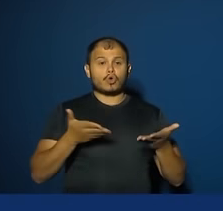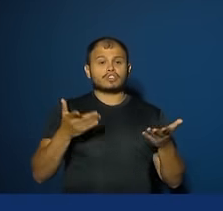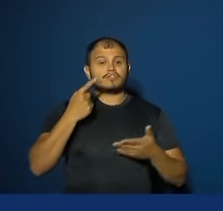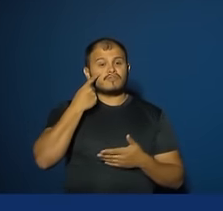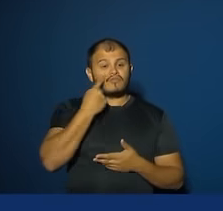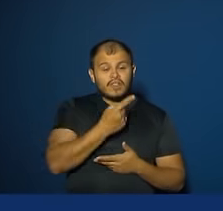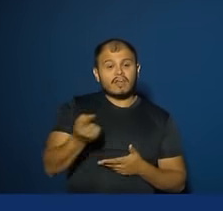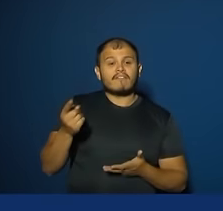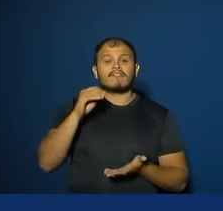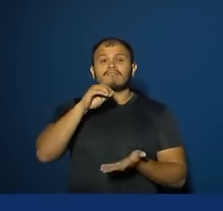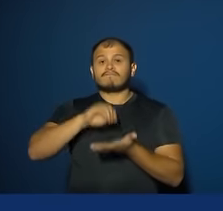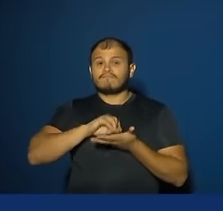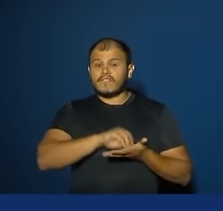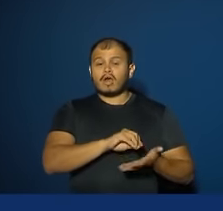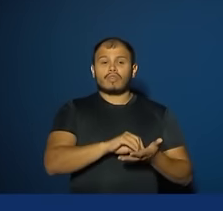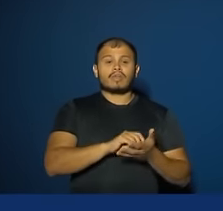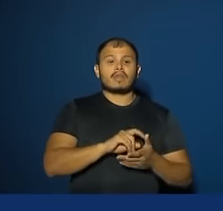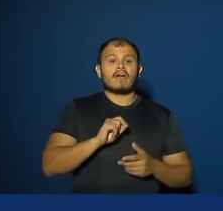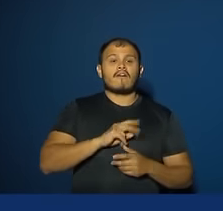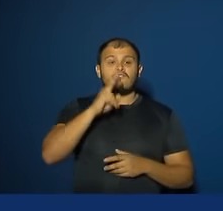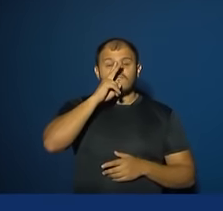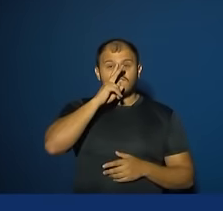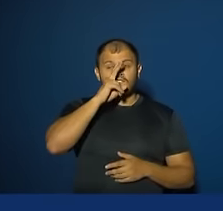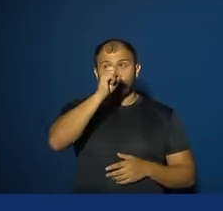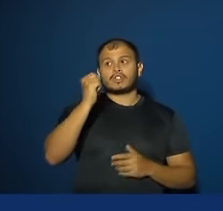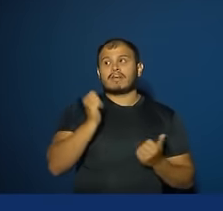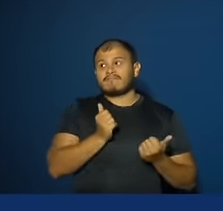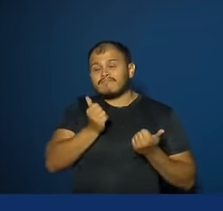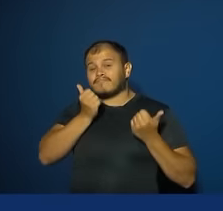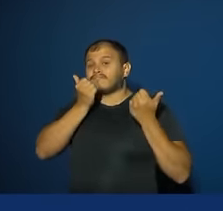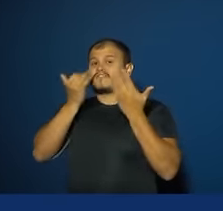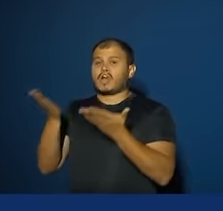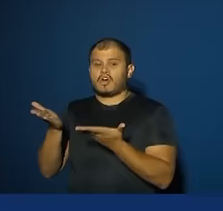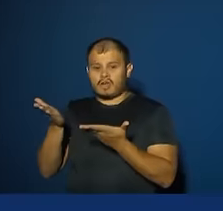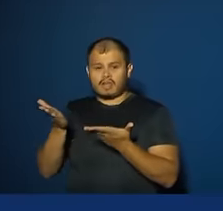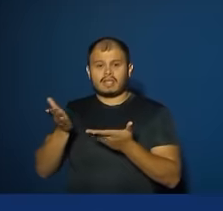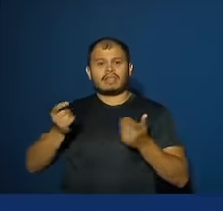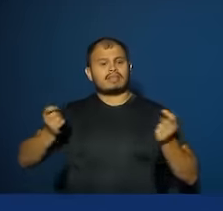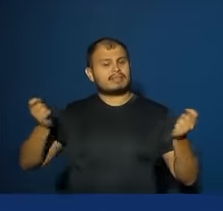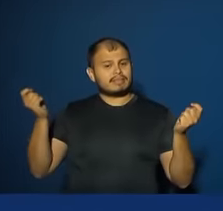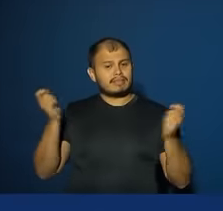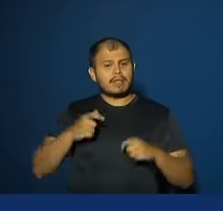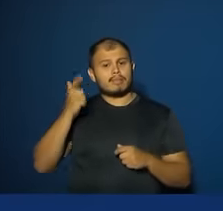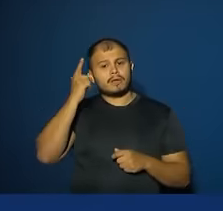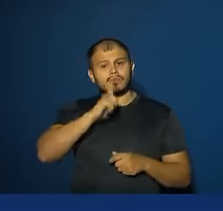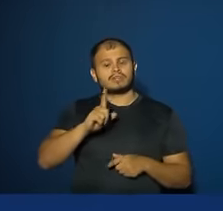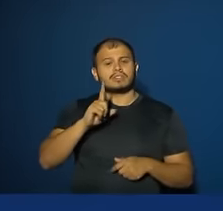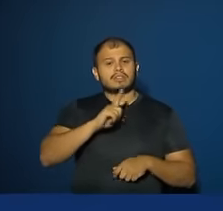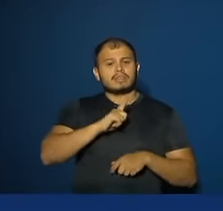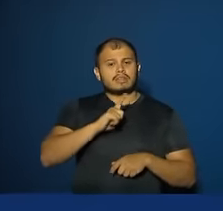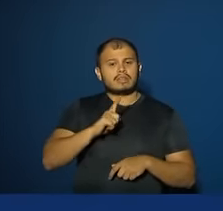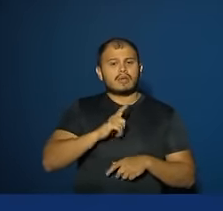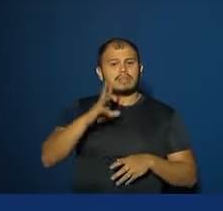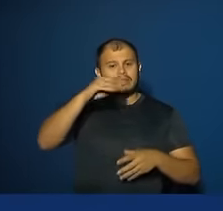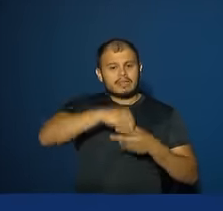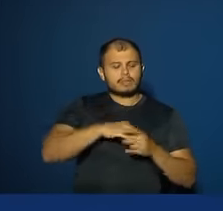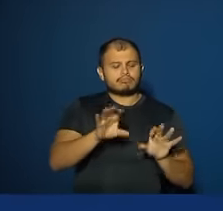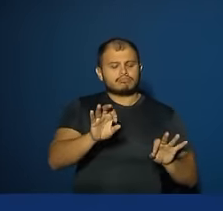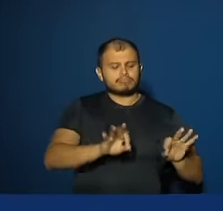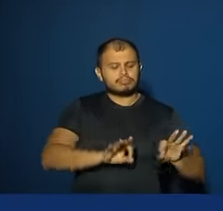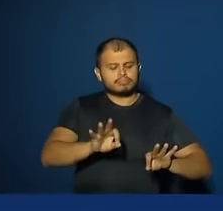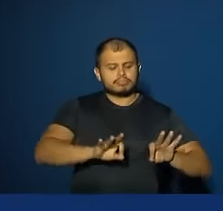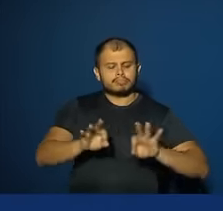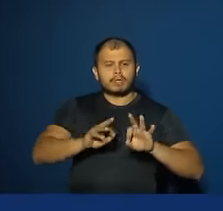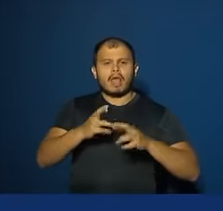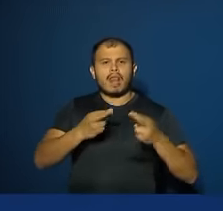ausência de qualquer força externa ao Oriente Médio capaz de manter algum tipo de ordem no relacionamento